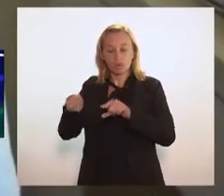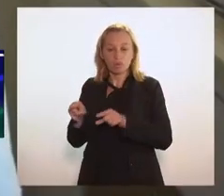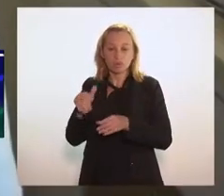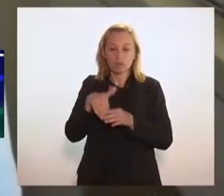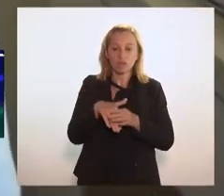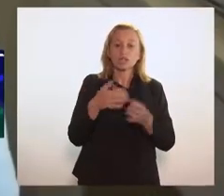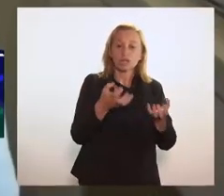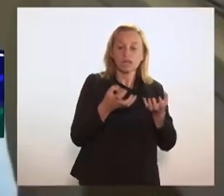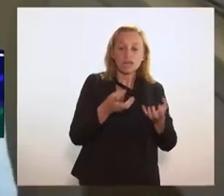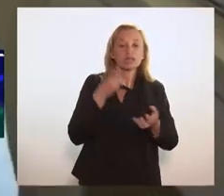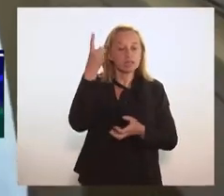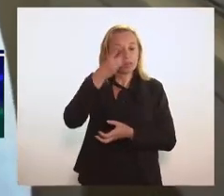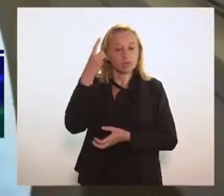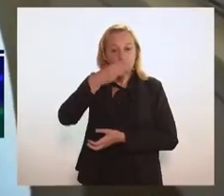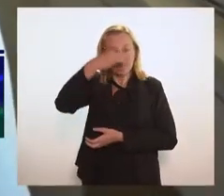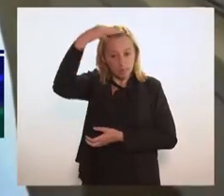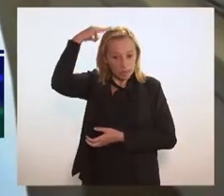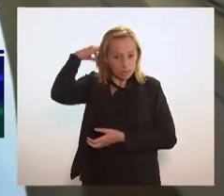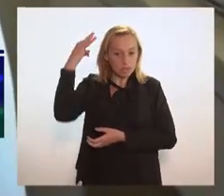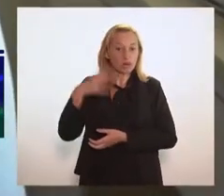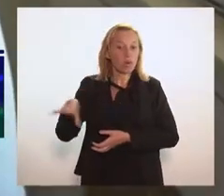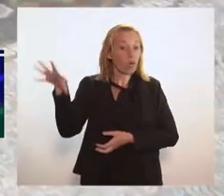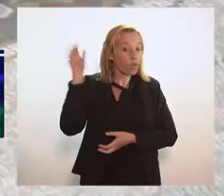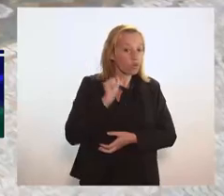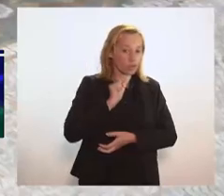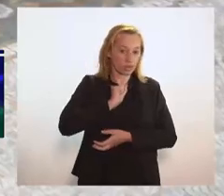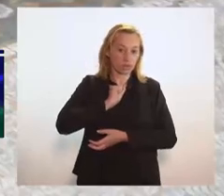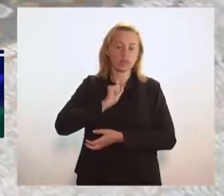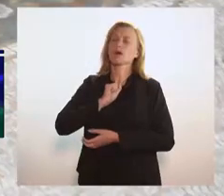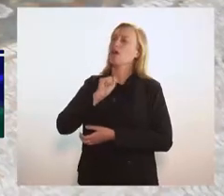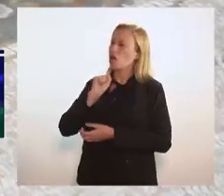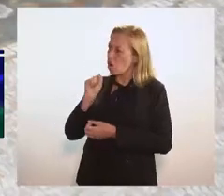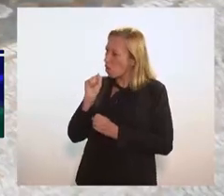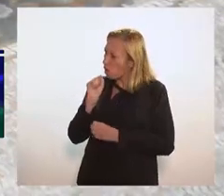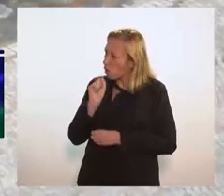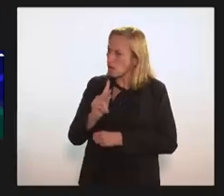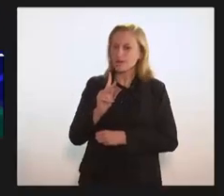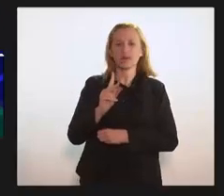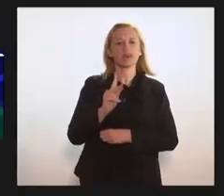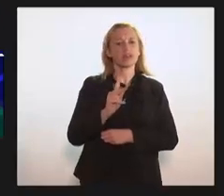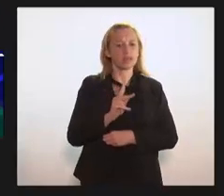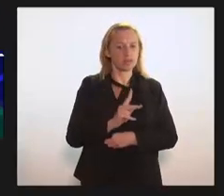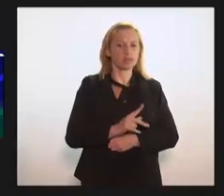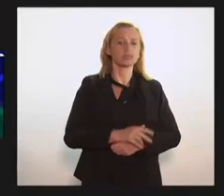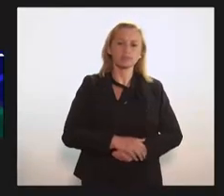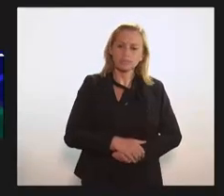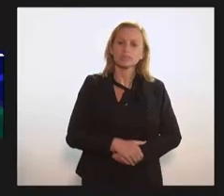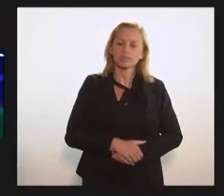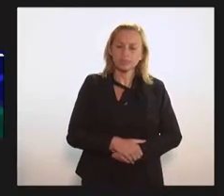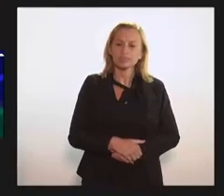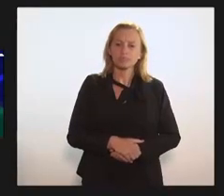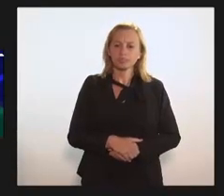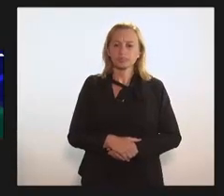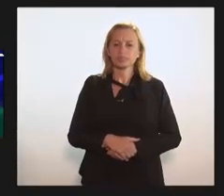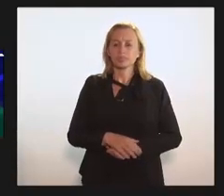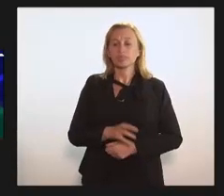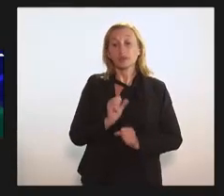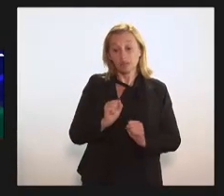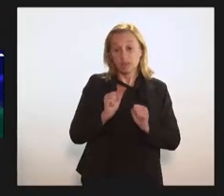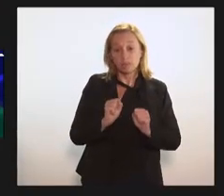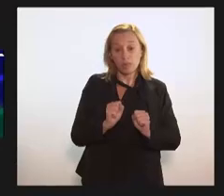que o deputado Márcio Pacheco ouvisse. Ah, sim, com o maior prazer, senhor presidente. Ok. Para ver se a gente